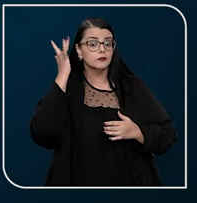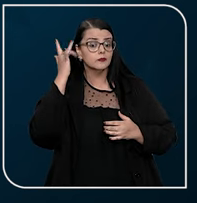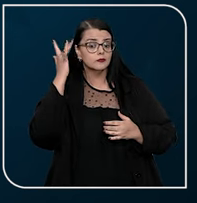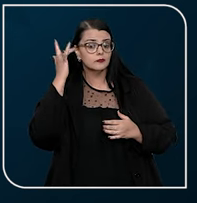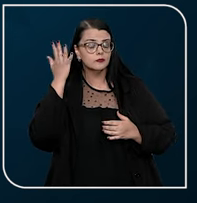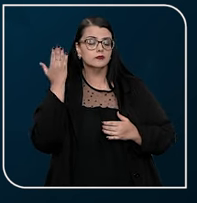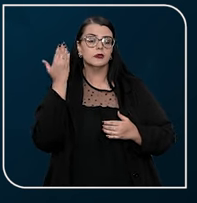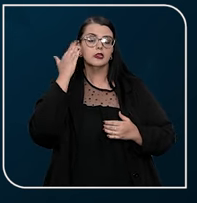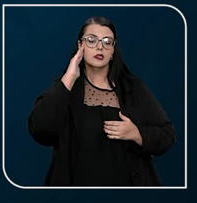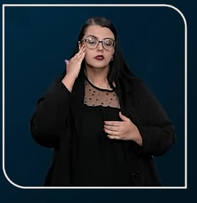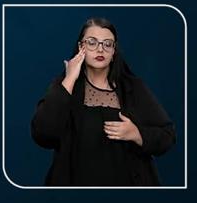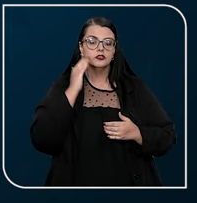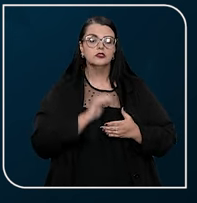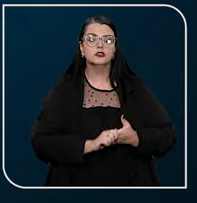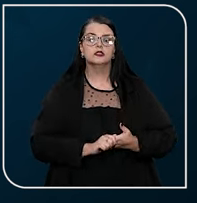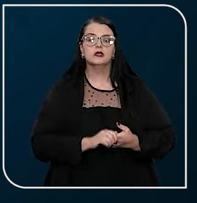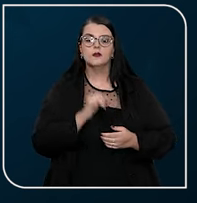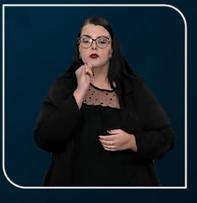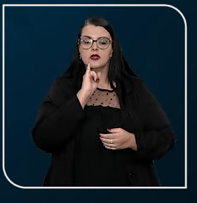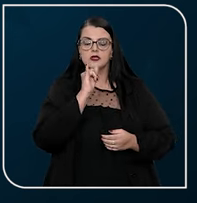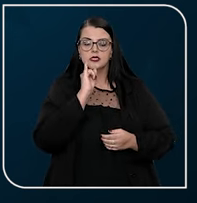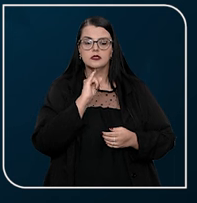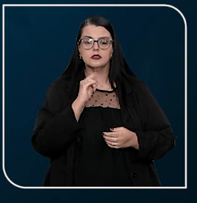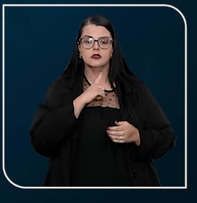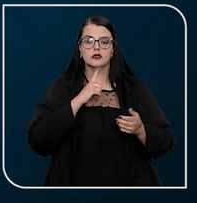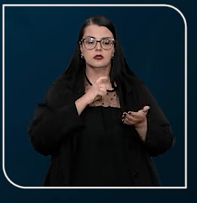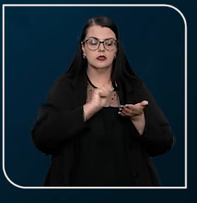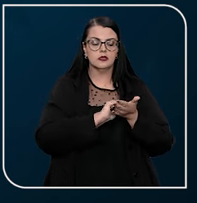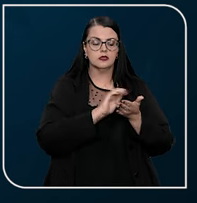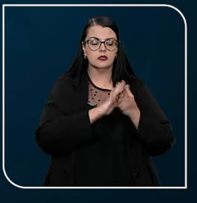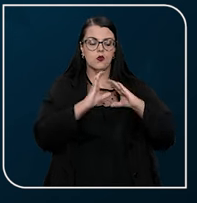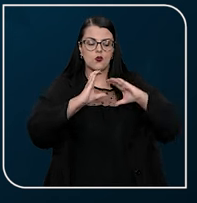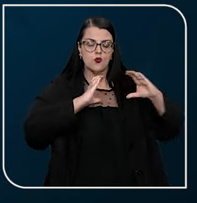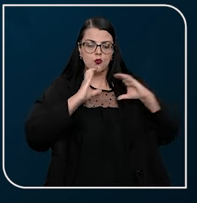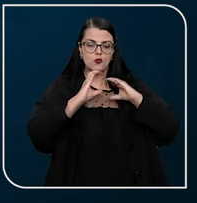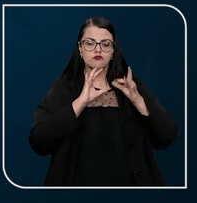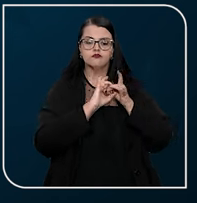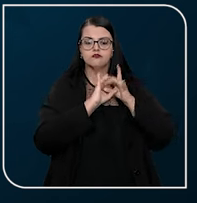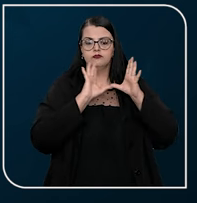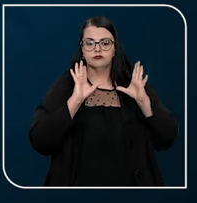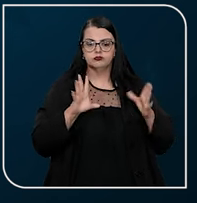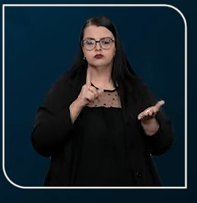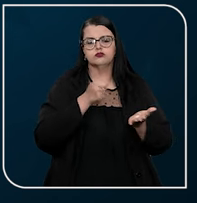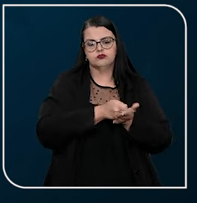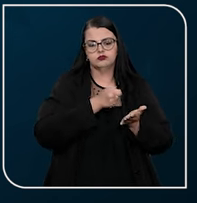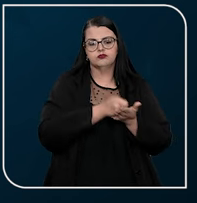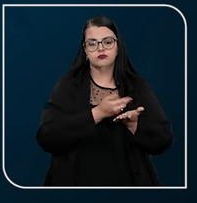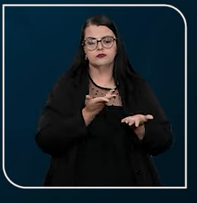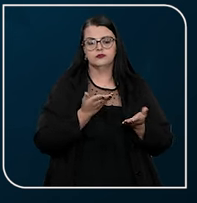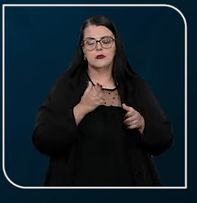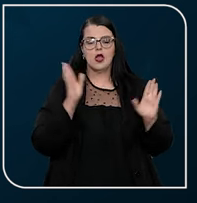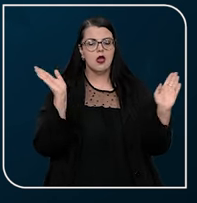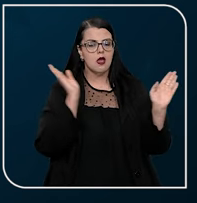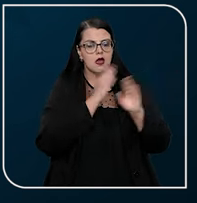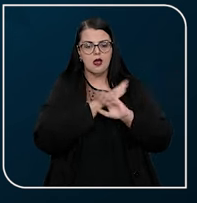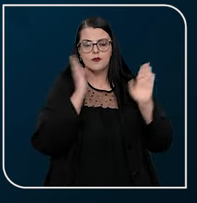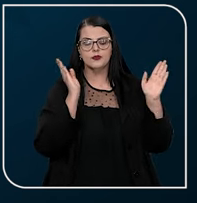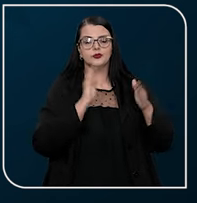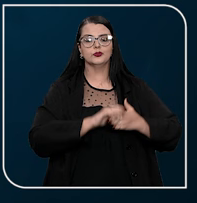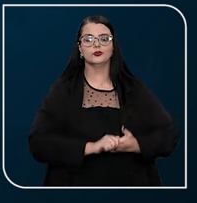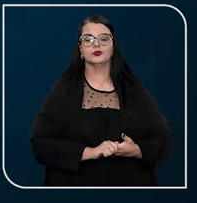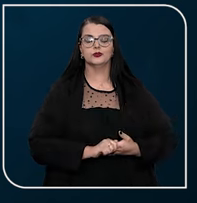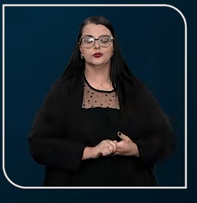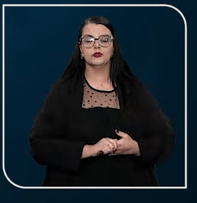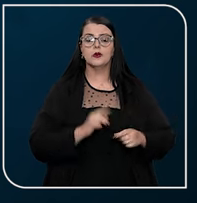ela está fácil de ser entendida e por exemplo há uma determinação naquela comunicação essa determinação será cumprida com muito mais